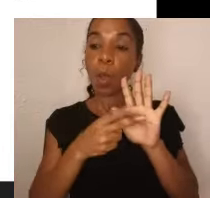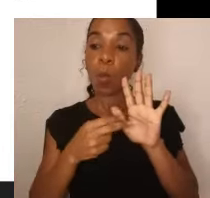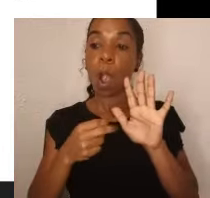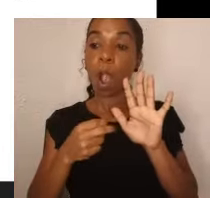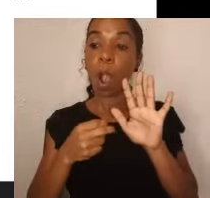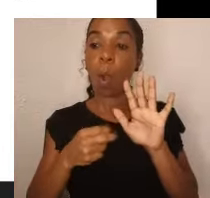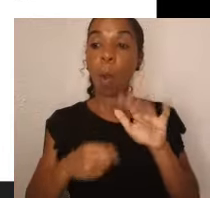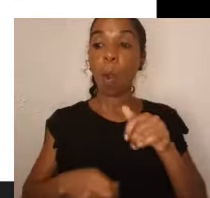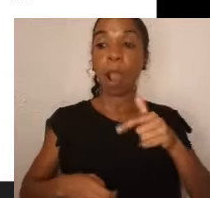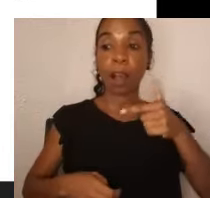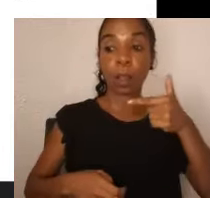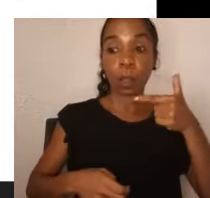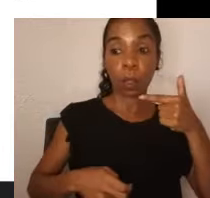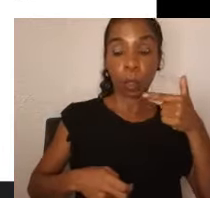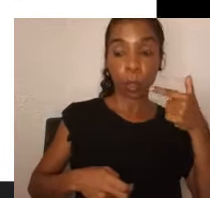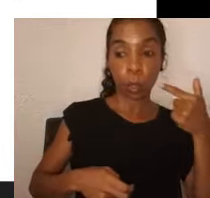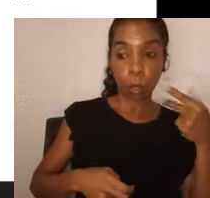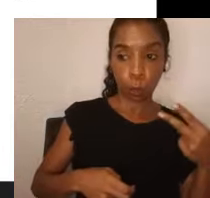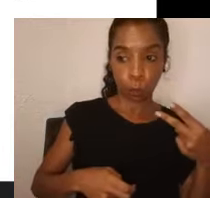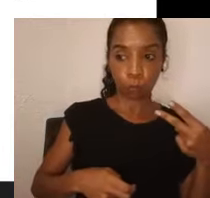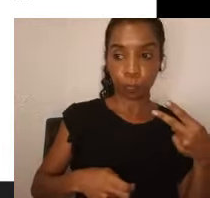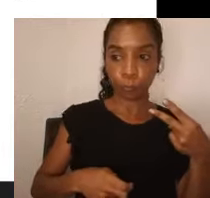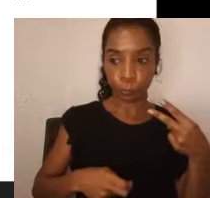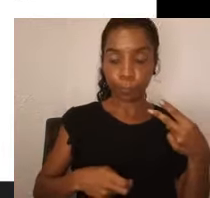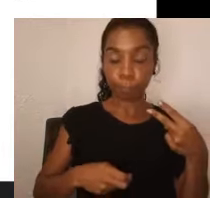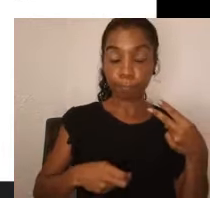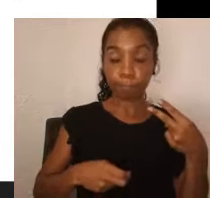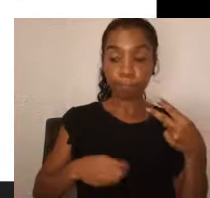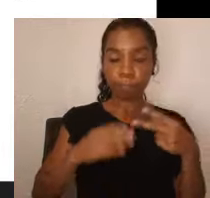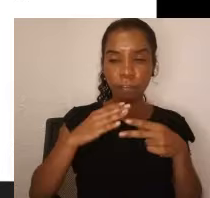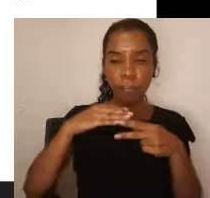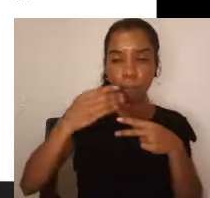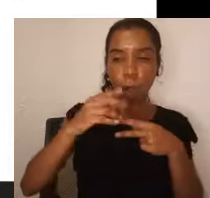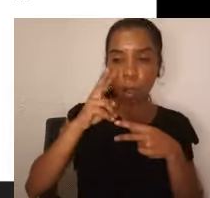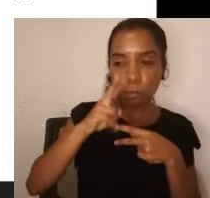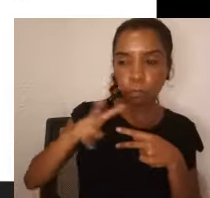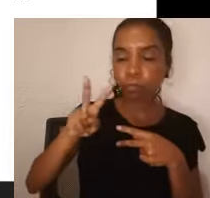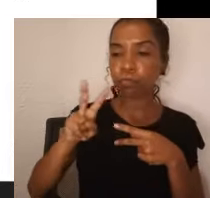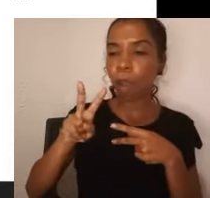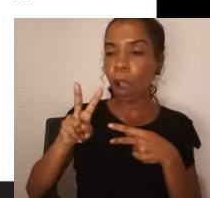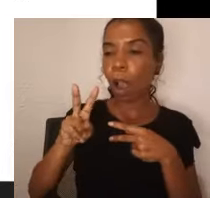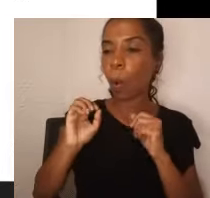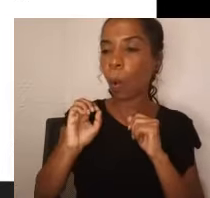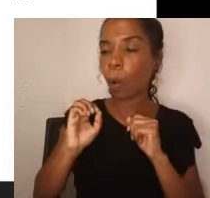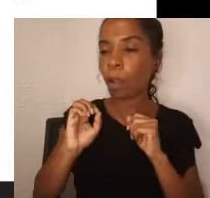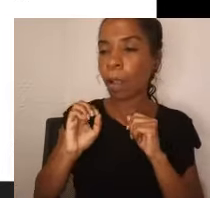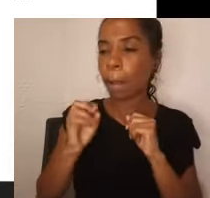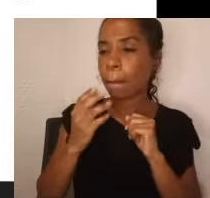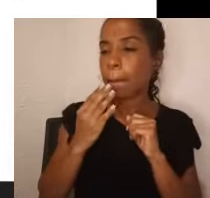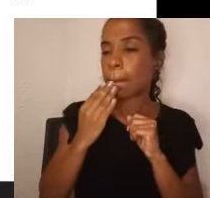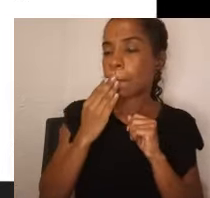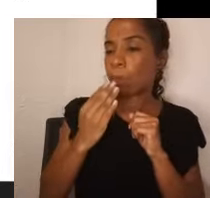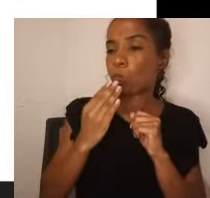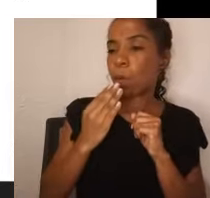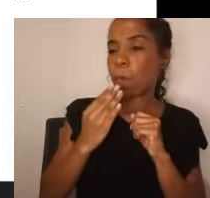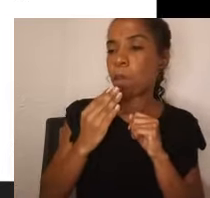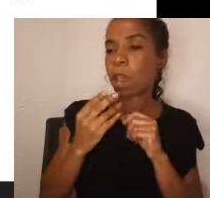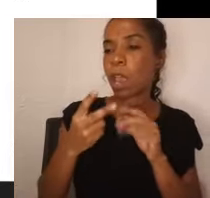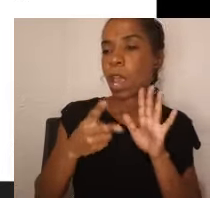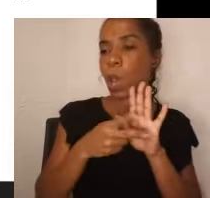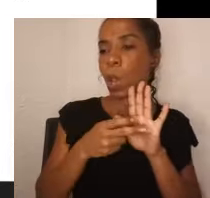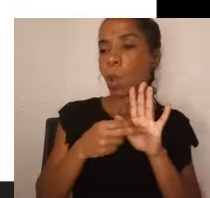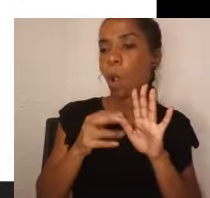Então, fora do 1, aqui, né, se eu for olhar para x diferente de 1, o comportamento vai ser igual ao da f, então o gráfico